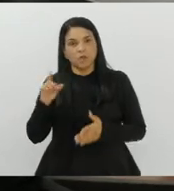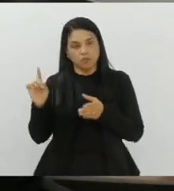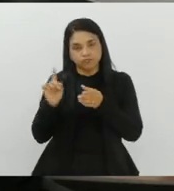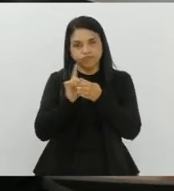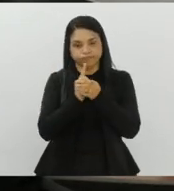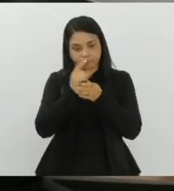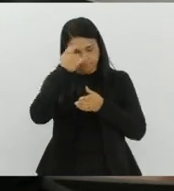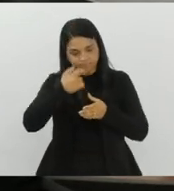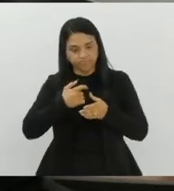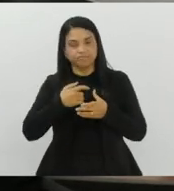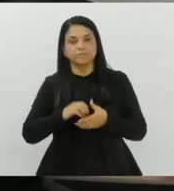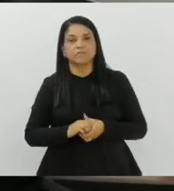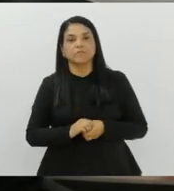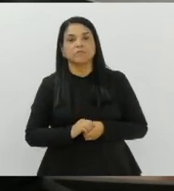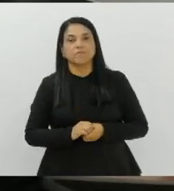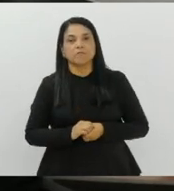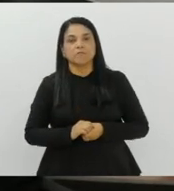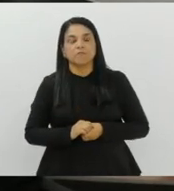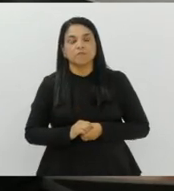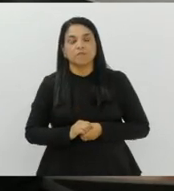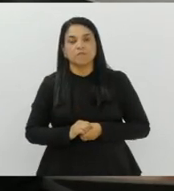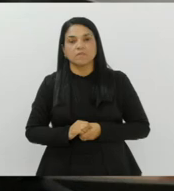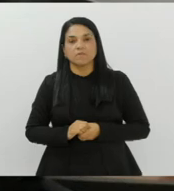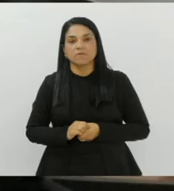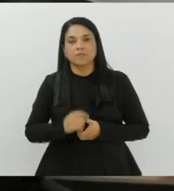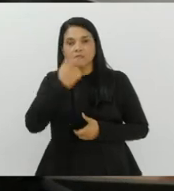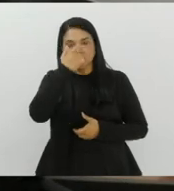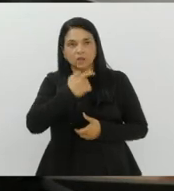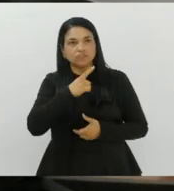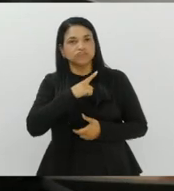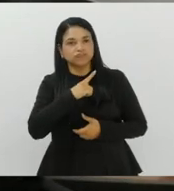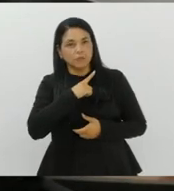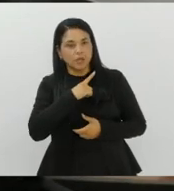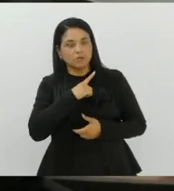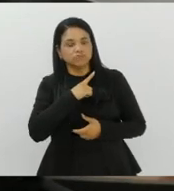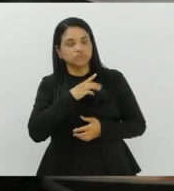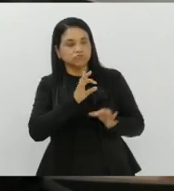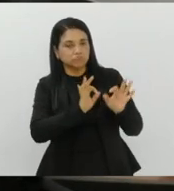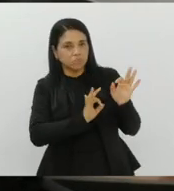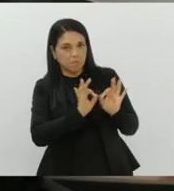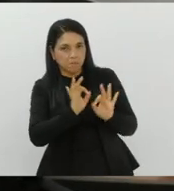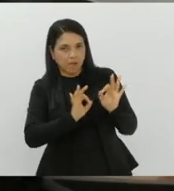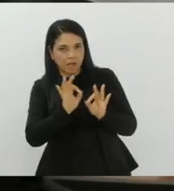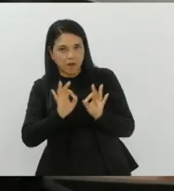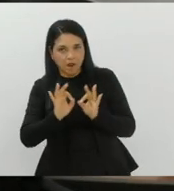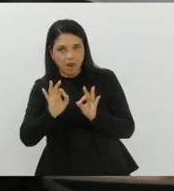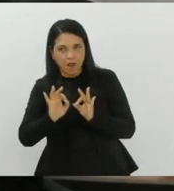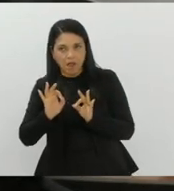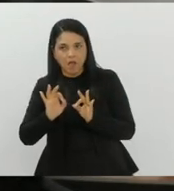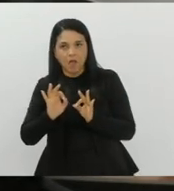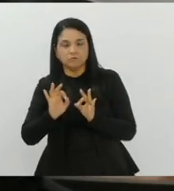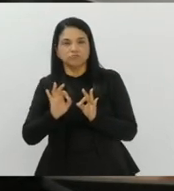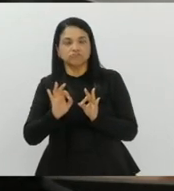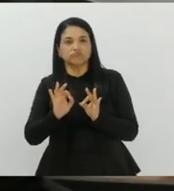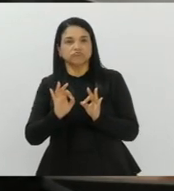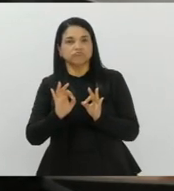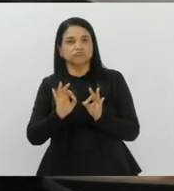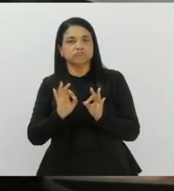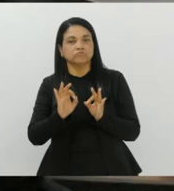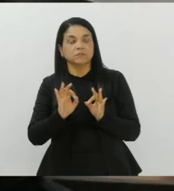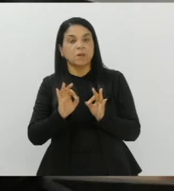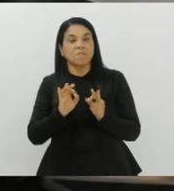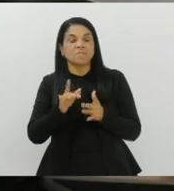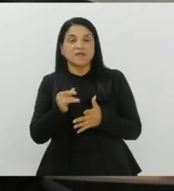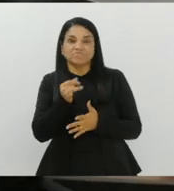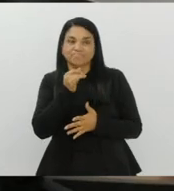integrante. Eu tinha preparado algo um pouco mais substancioso, mas,